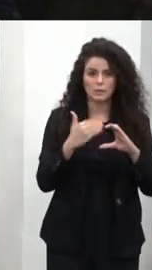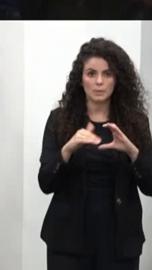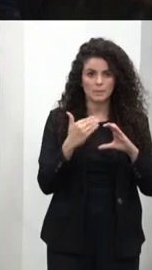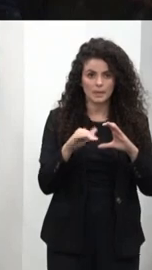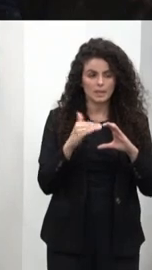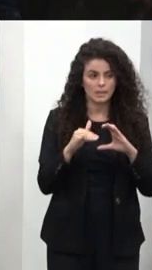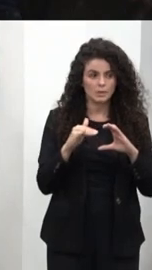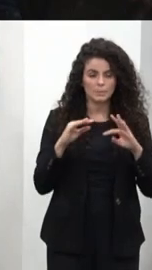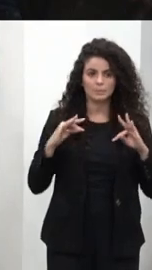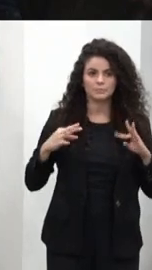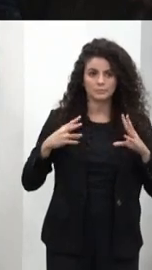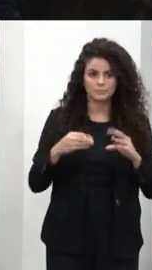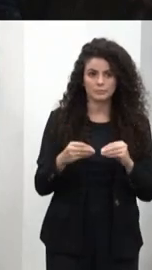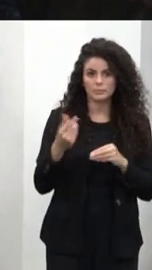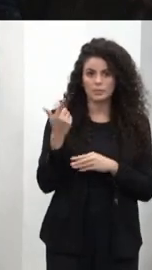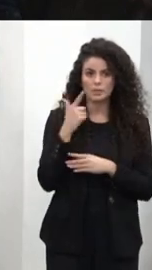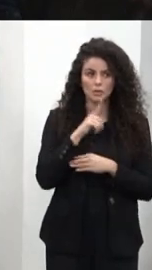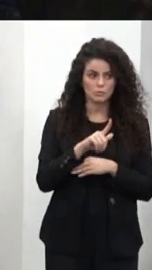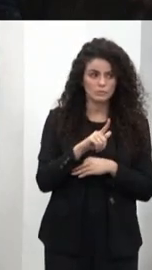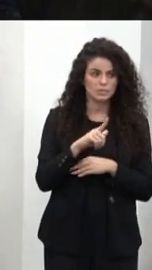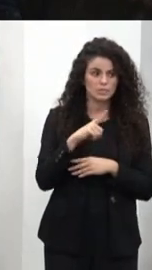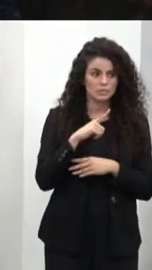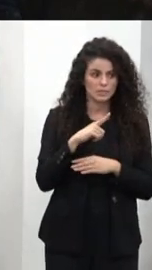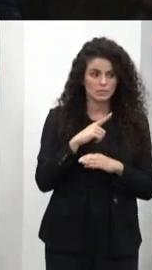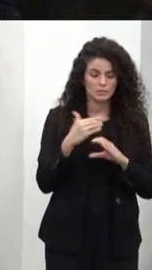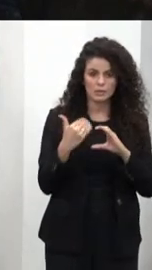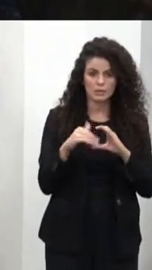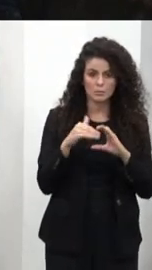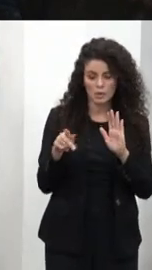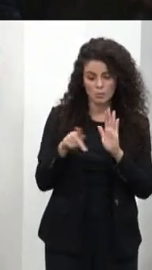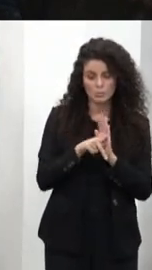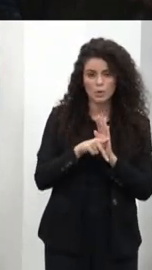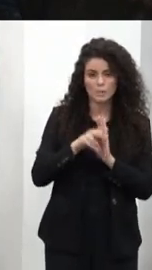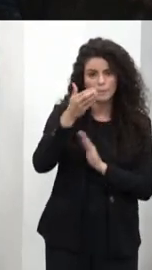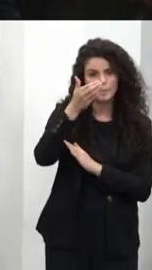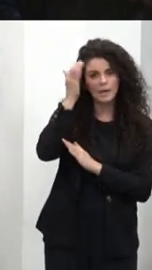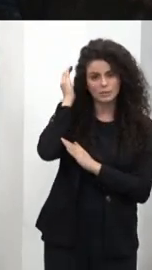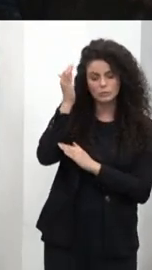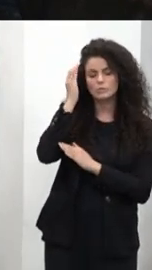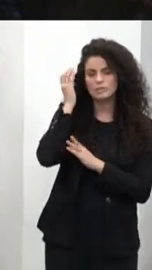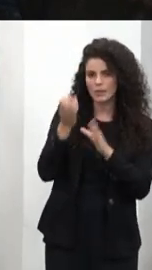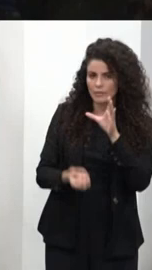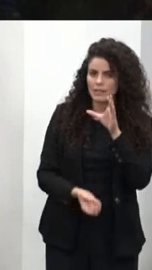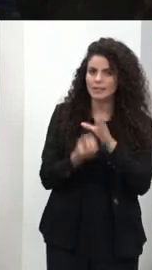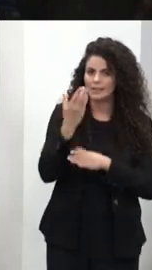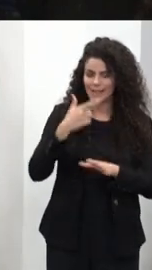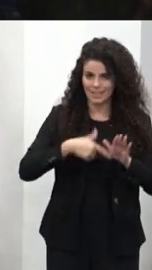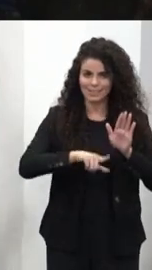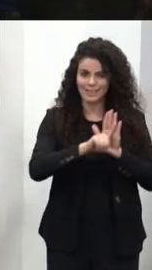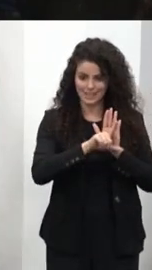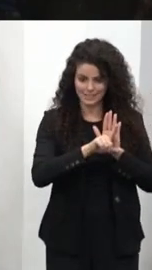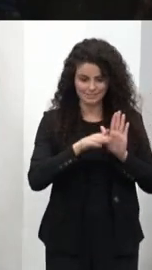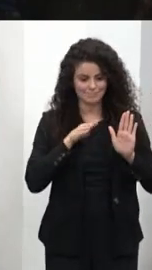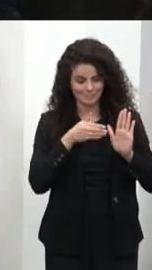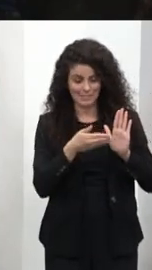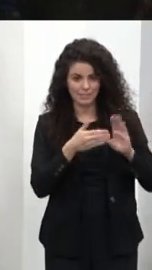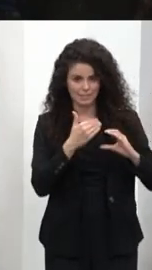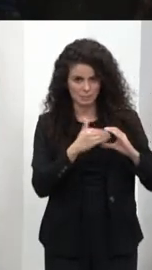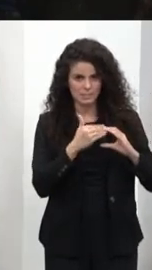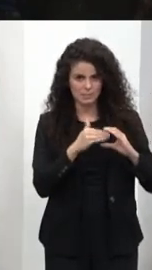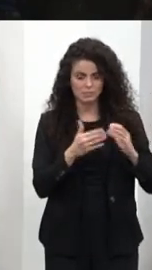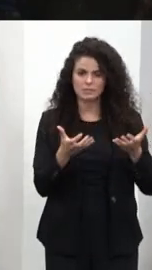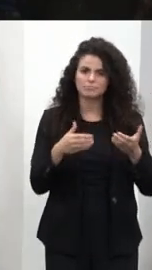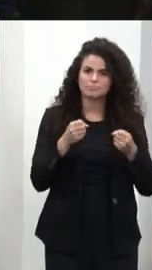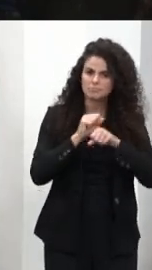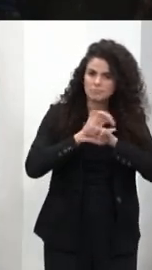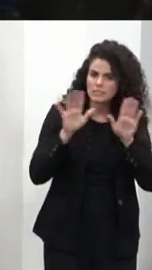que todos tenham quando nós estamos criando um e-mail próprio para Paulo Gustavo em breve isso estará disponível e estamos à disposição para qualquer tipo